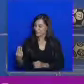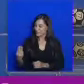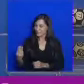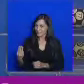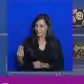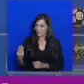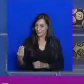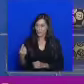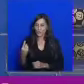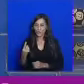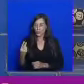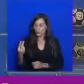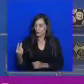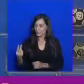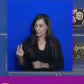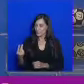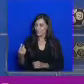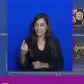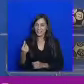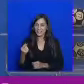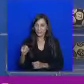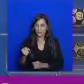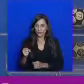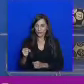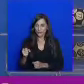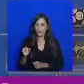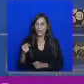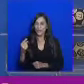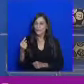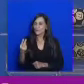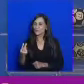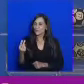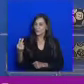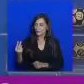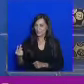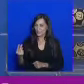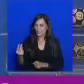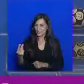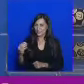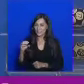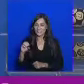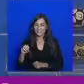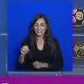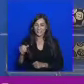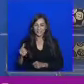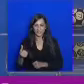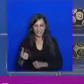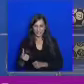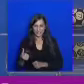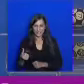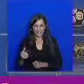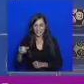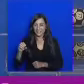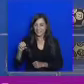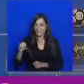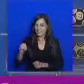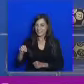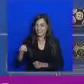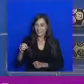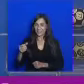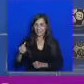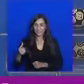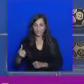23, 12, 18, 22, 06,